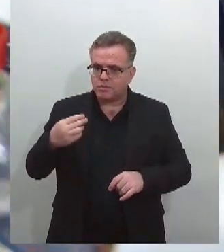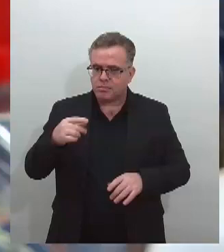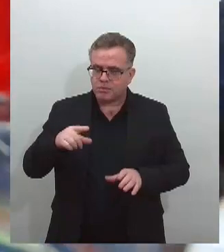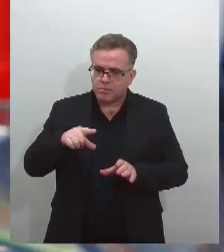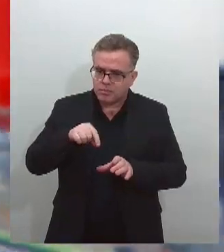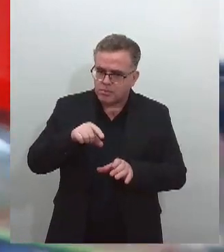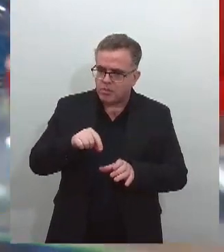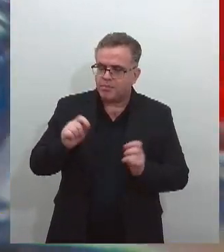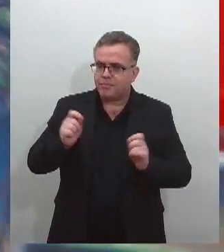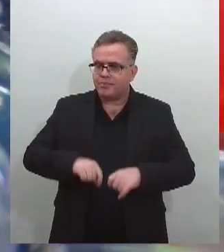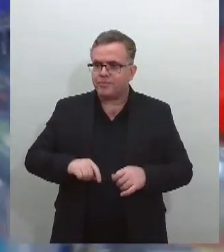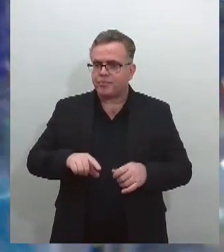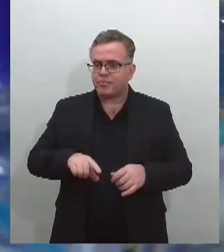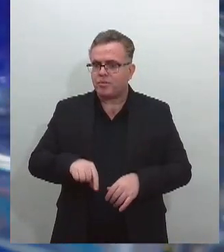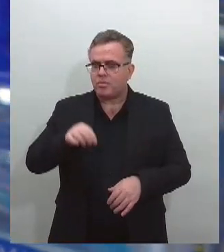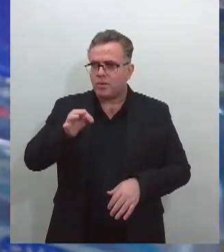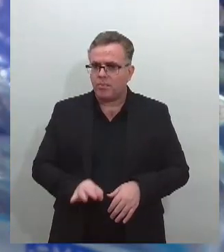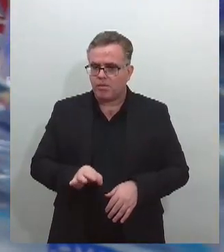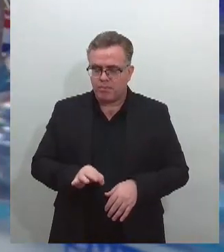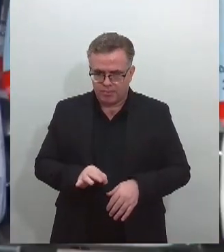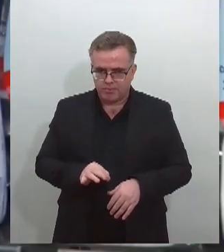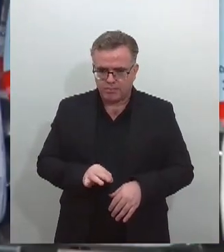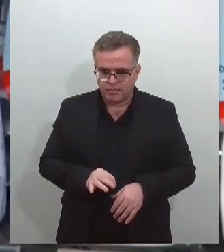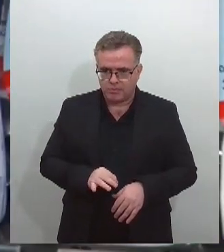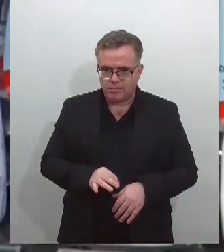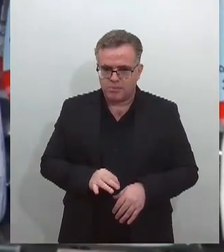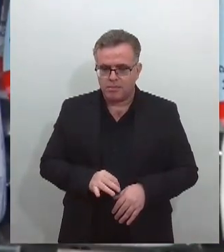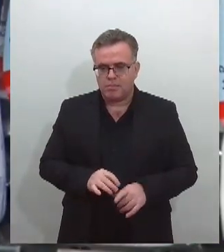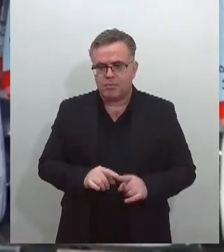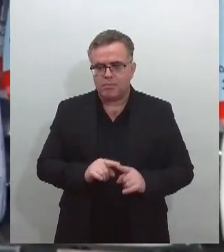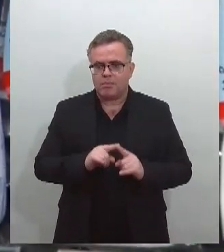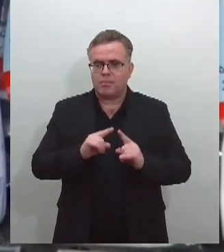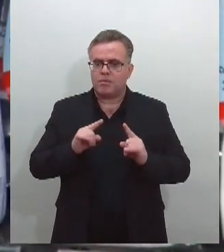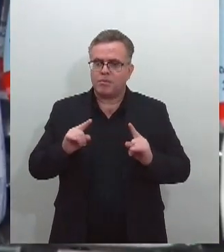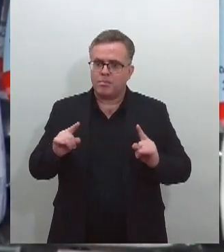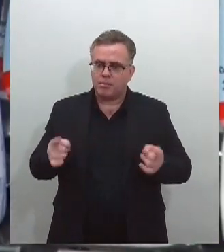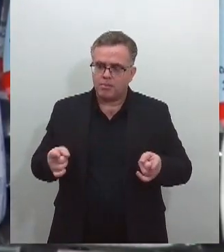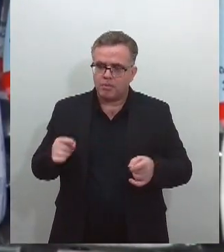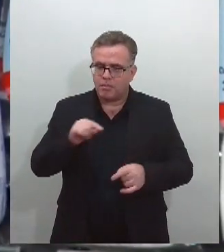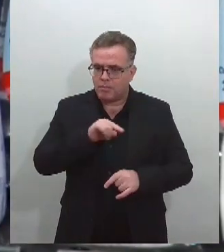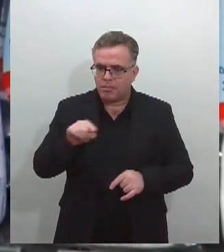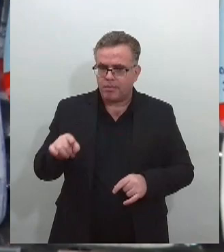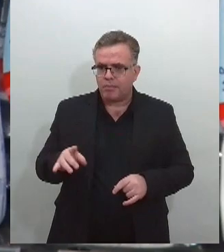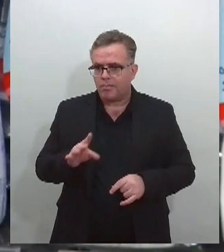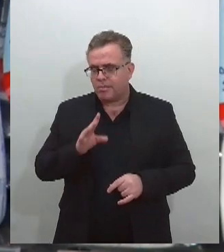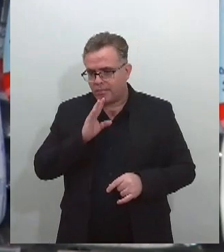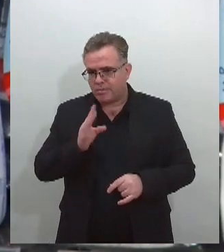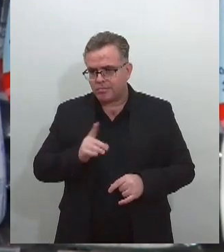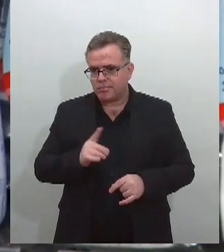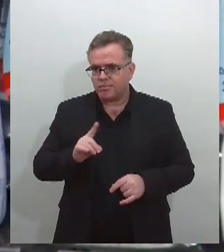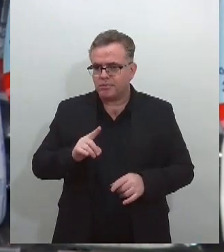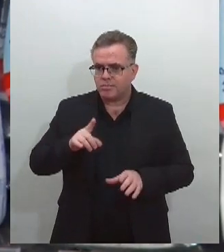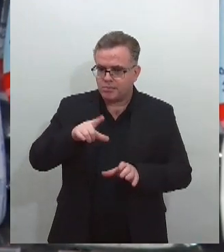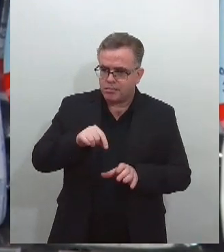opção aparentemente mais saudável. Mas o que muitos desconhecem é que o consumo excessivo